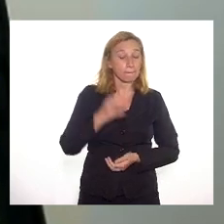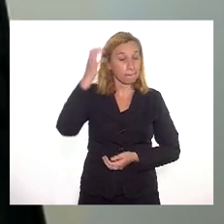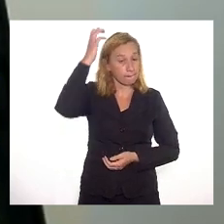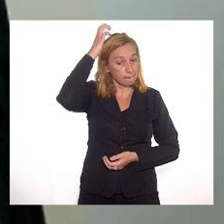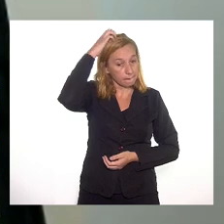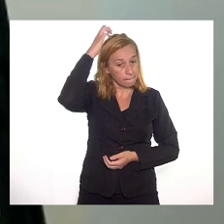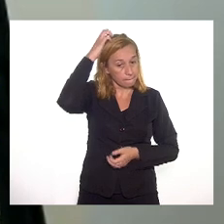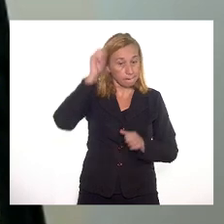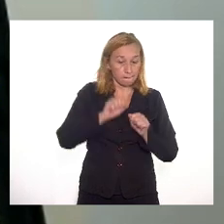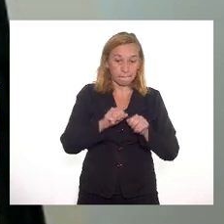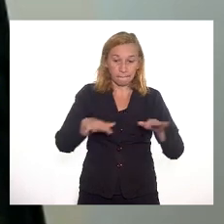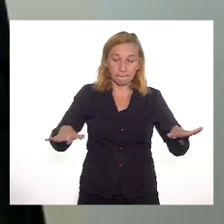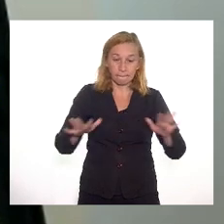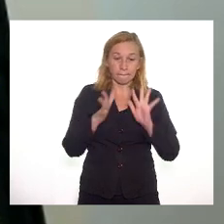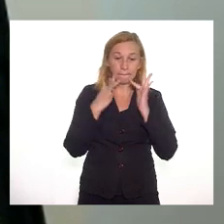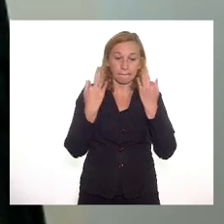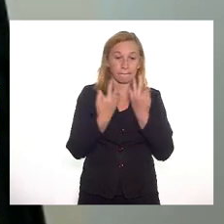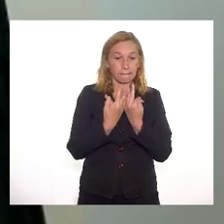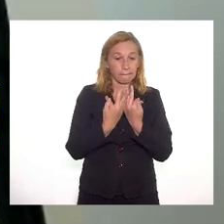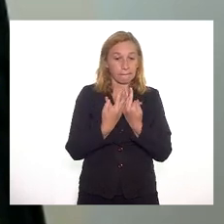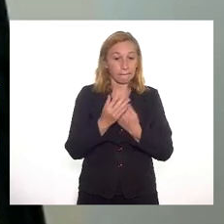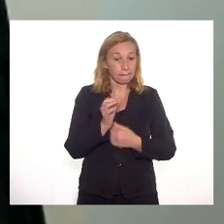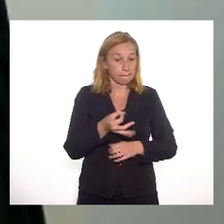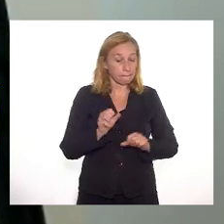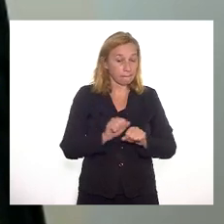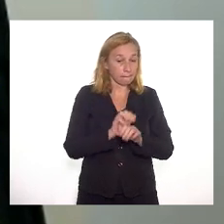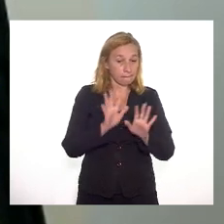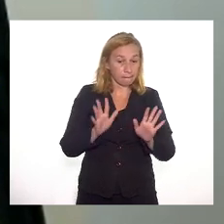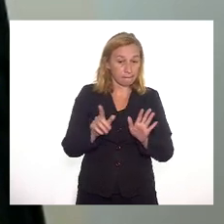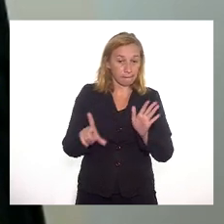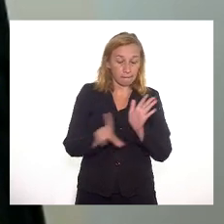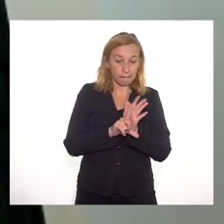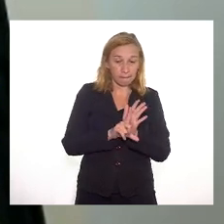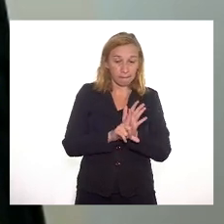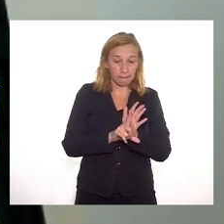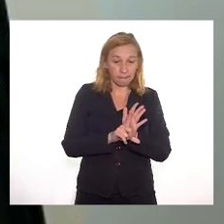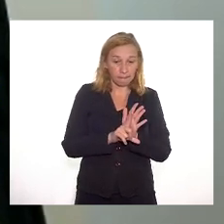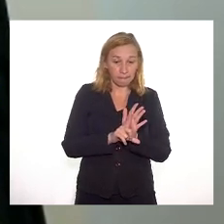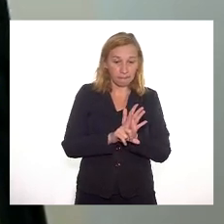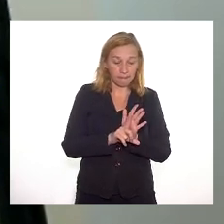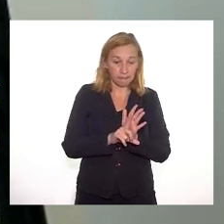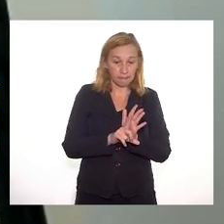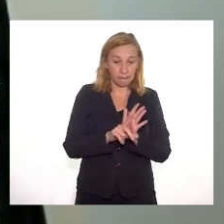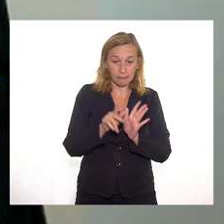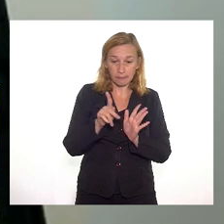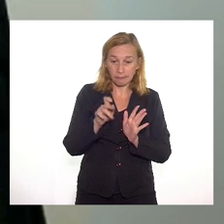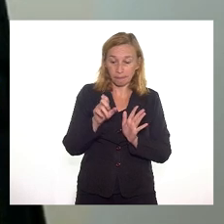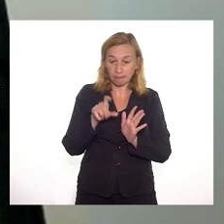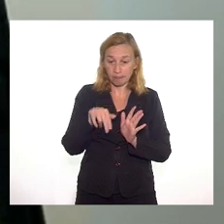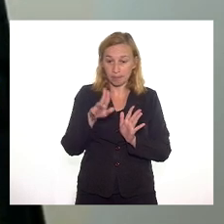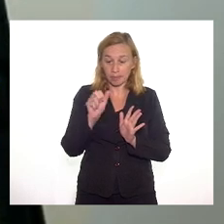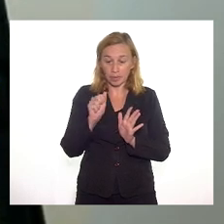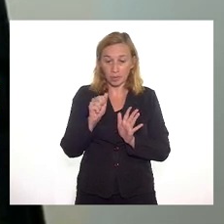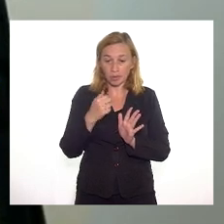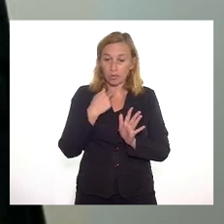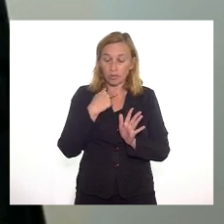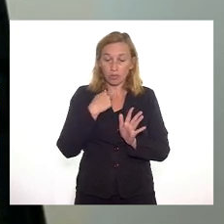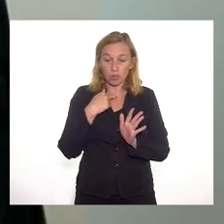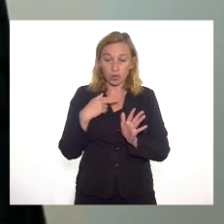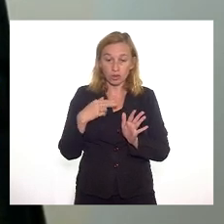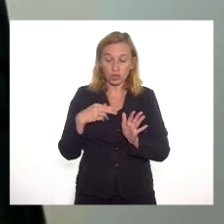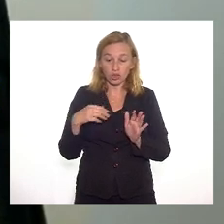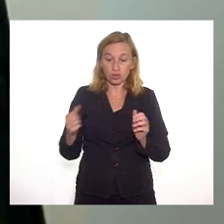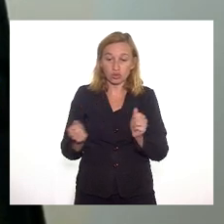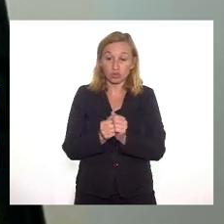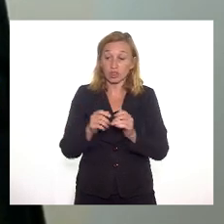família. É bem clara a lei que diz que a pena não pode ultrapassar o apenado, né? E Vossa Excelência colocou